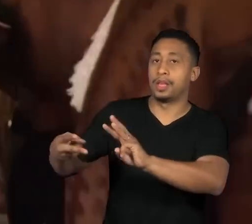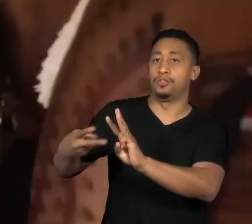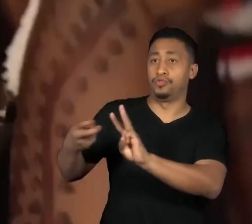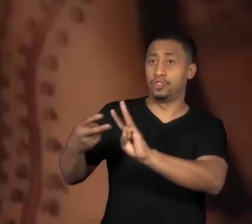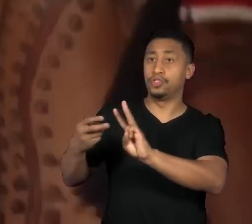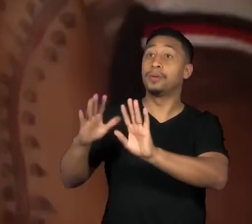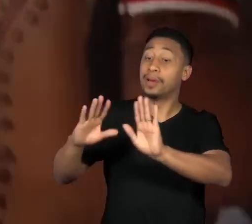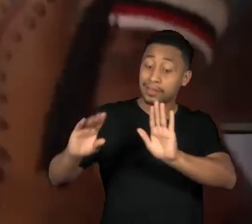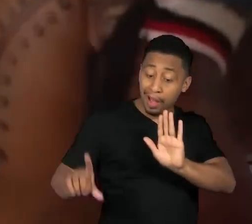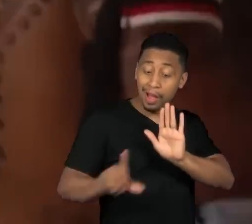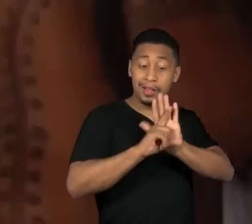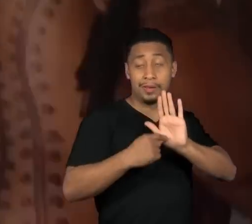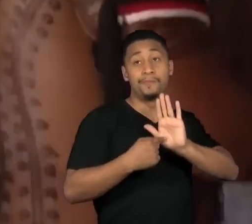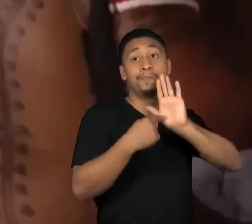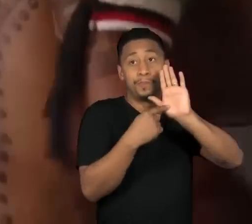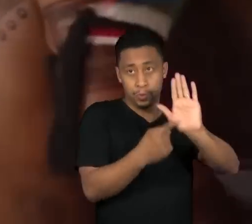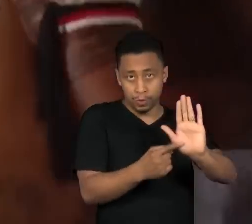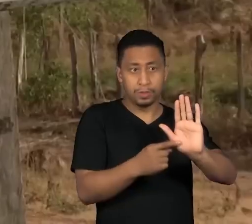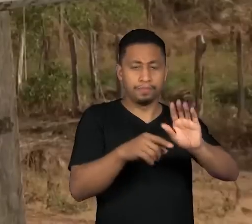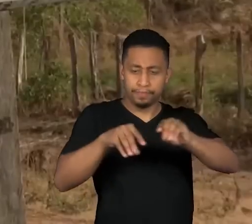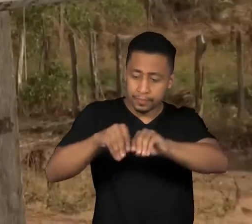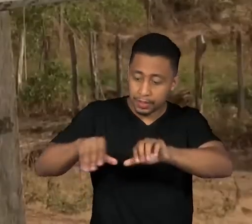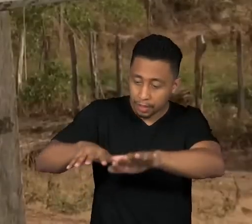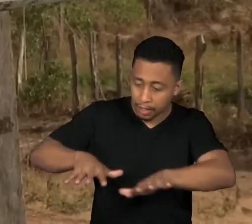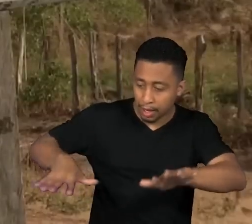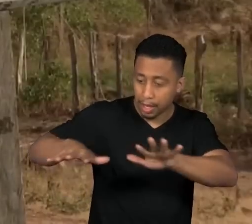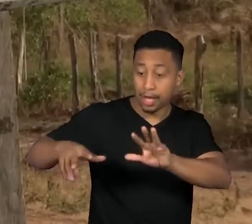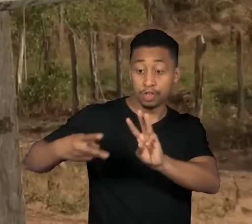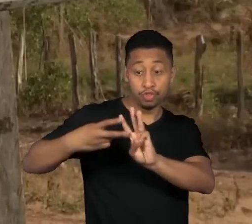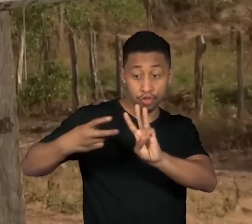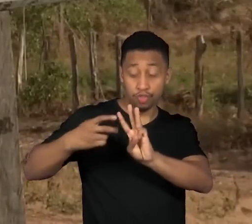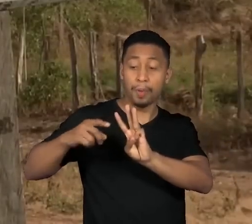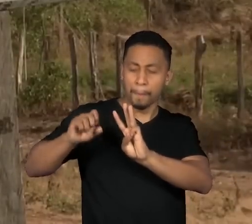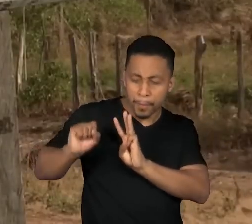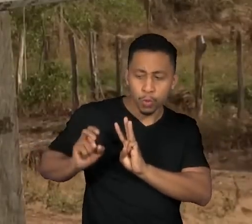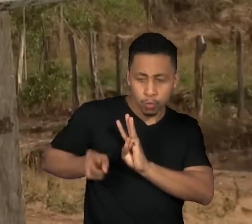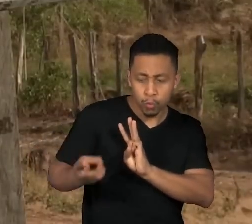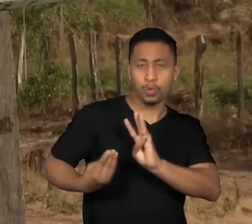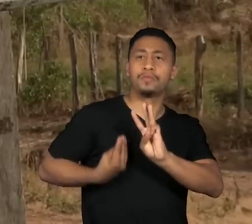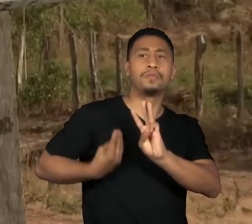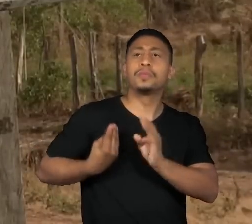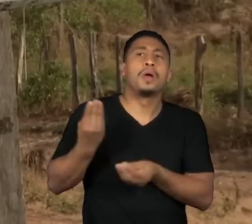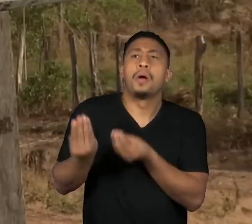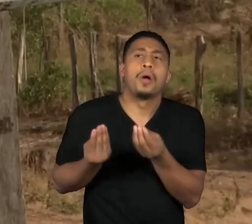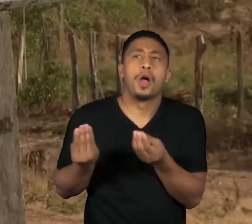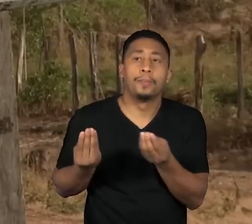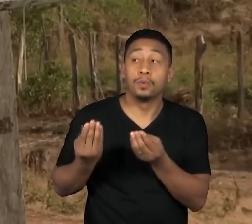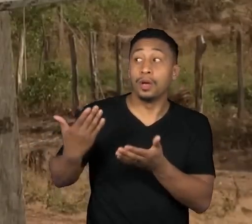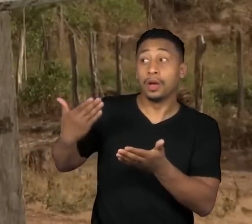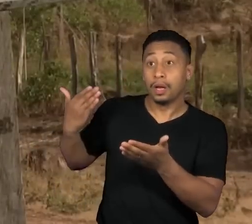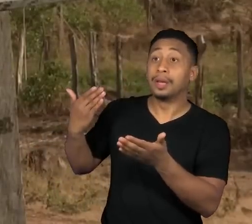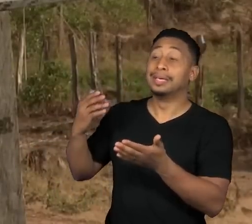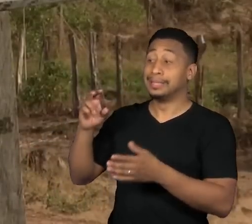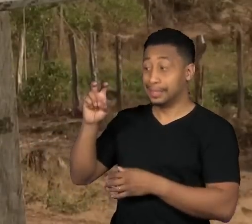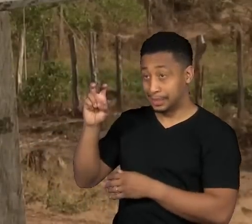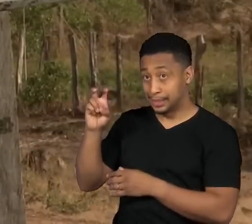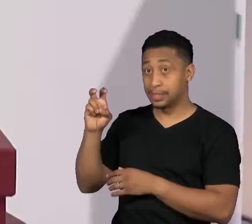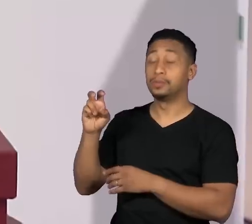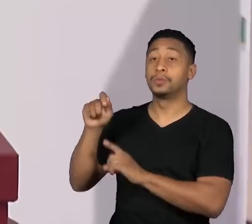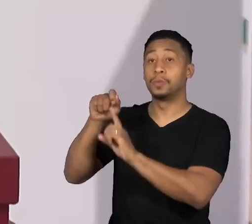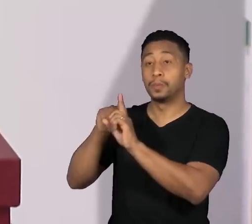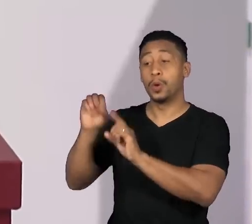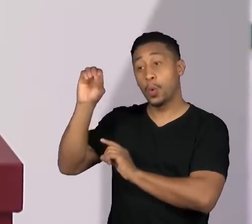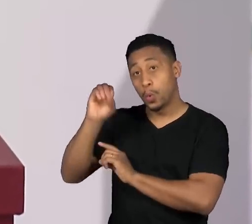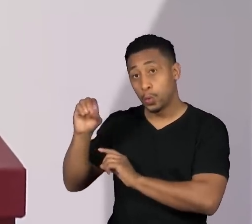só terão direito à demarcação de terras que já eram ocupadas por eles até 5 de outubro de